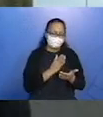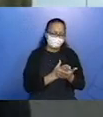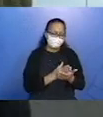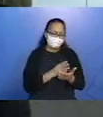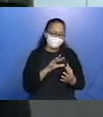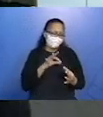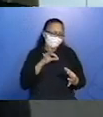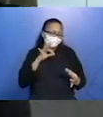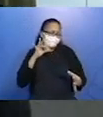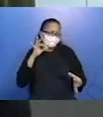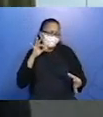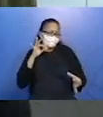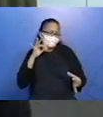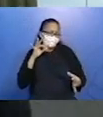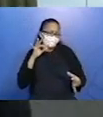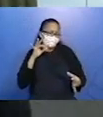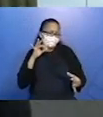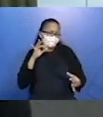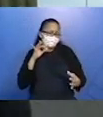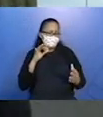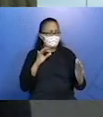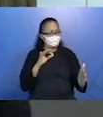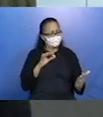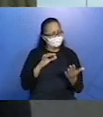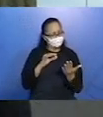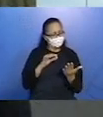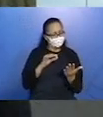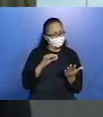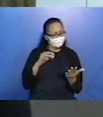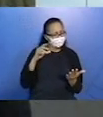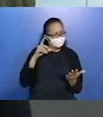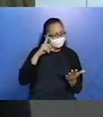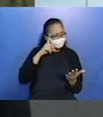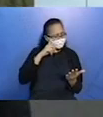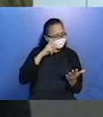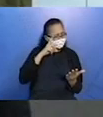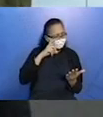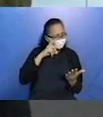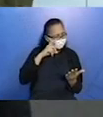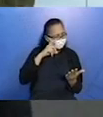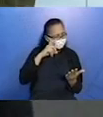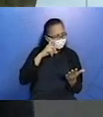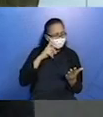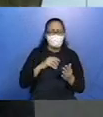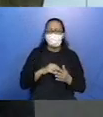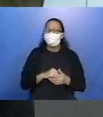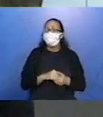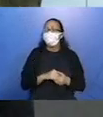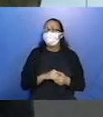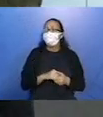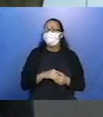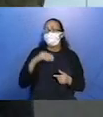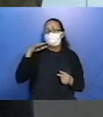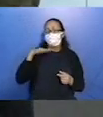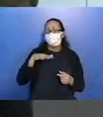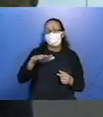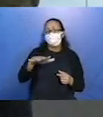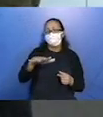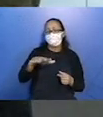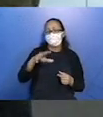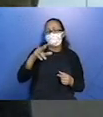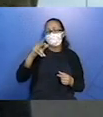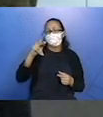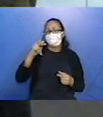longe. Focaliza bem de cima o seu caderno para a gente poder ver, tá bom? E você vai enviar a foto para a